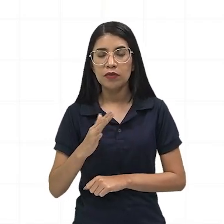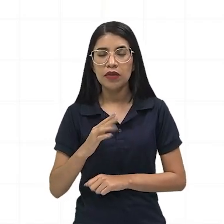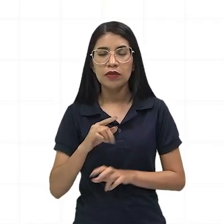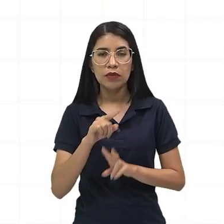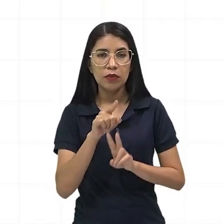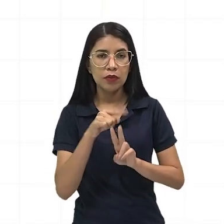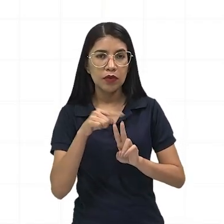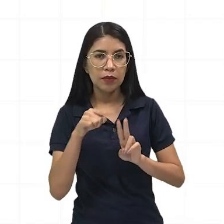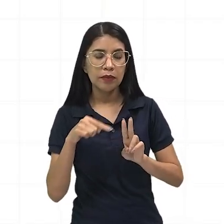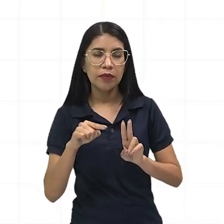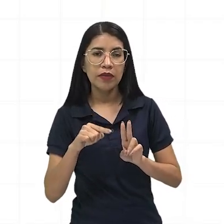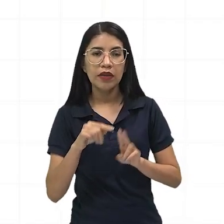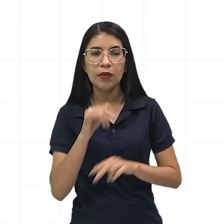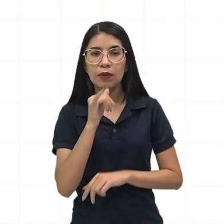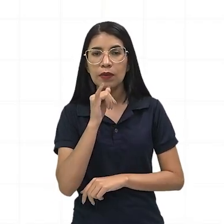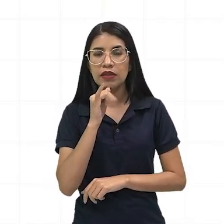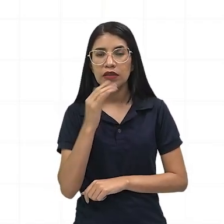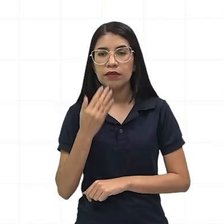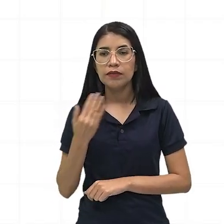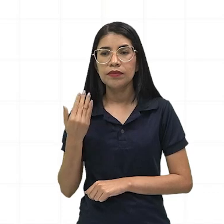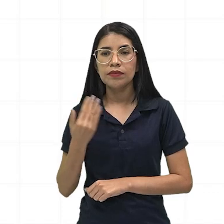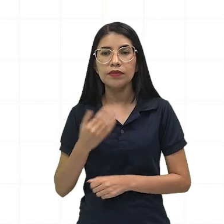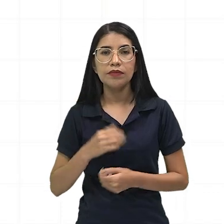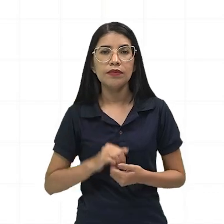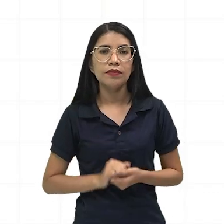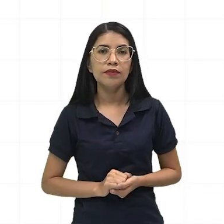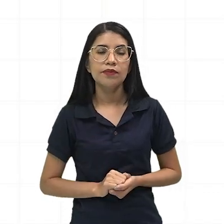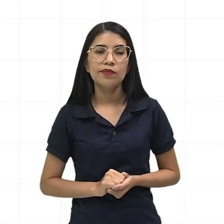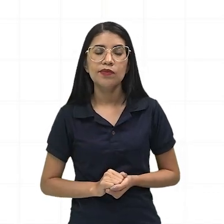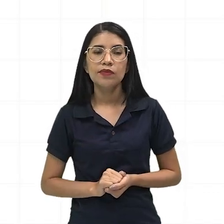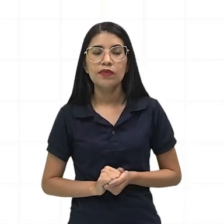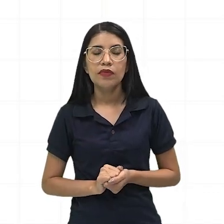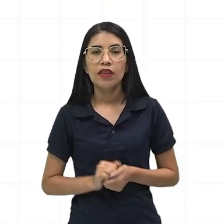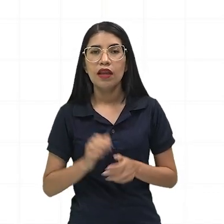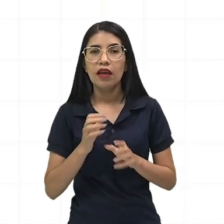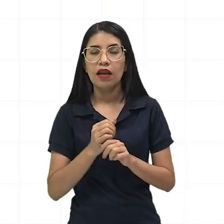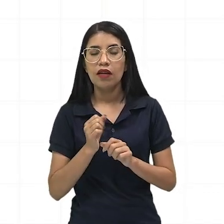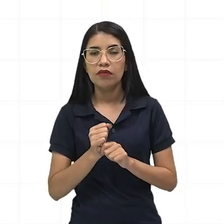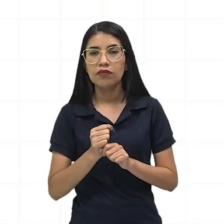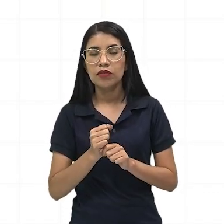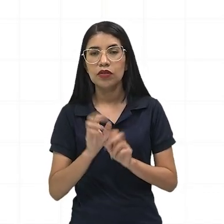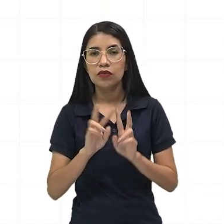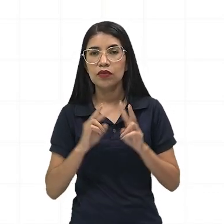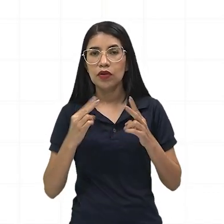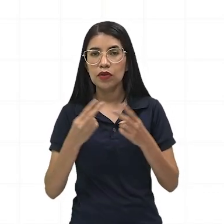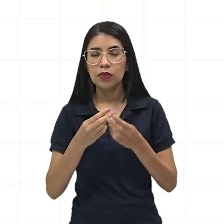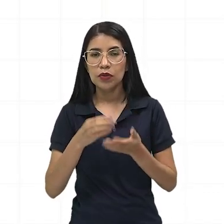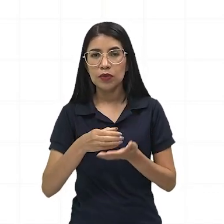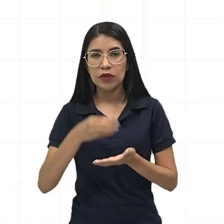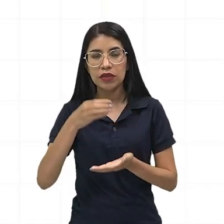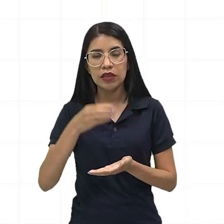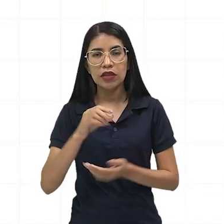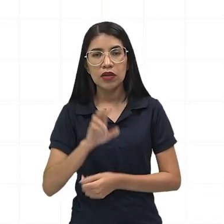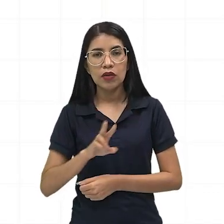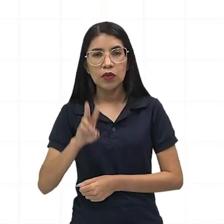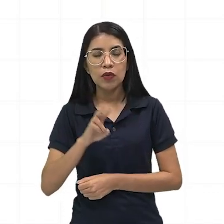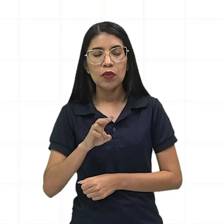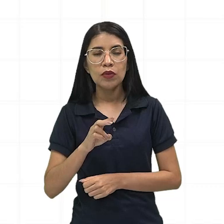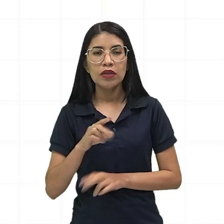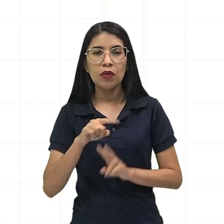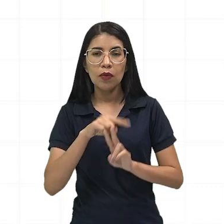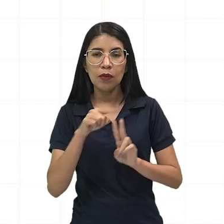π. Então, vamos fazer um exemplo aqui. Calcule o volume do cilindro a seguir e use, então, essa